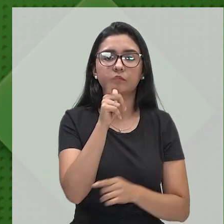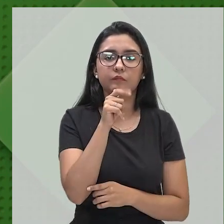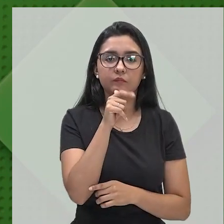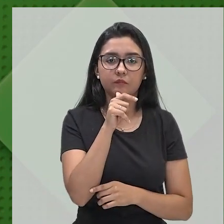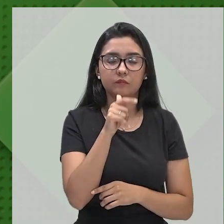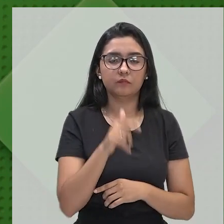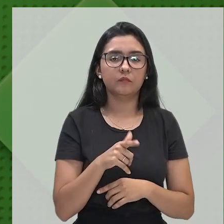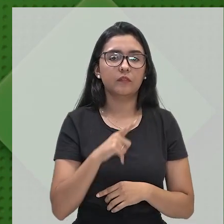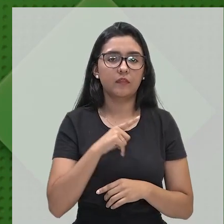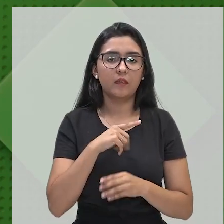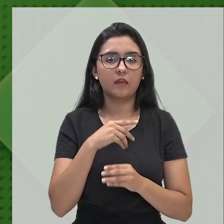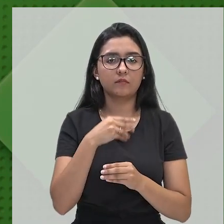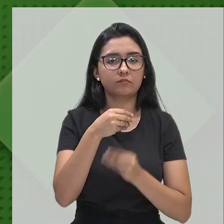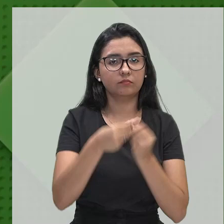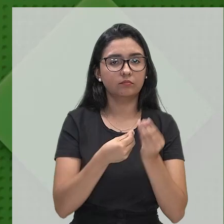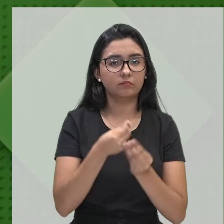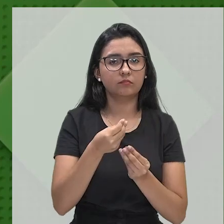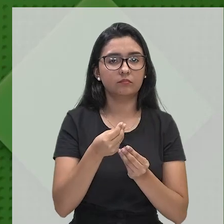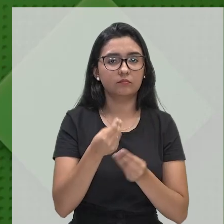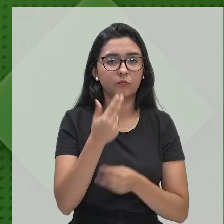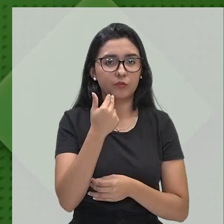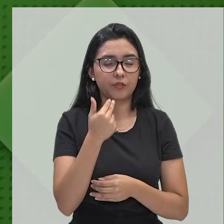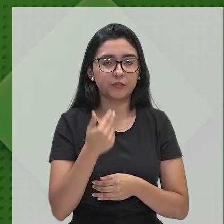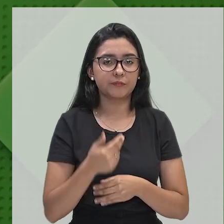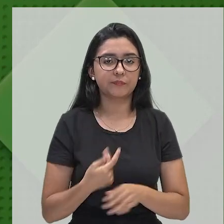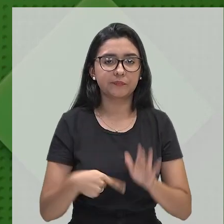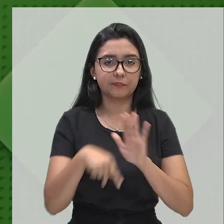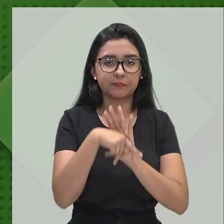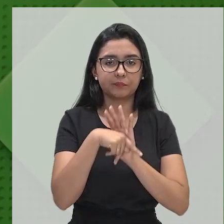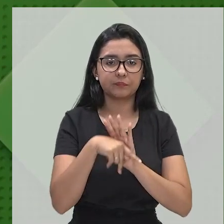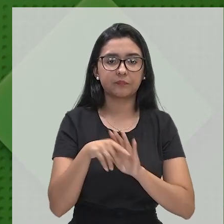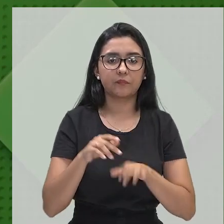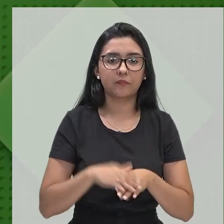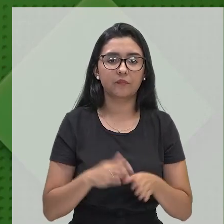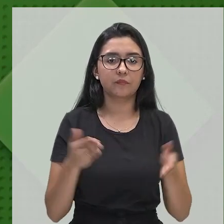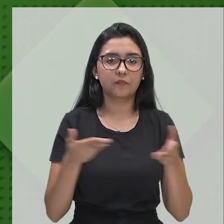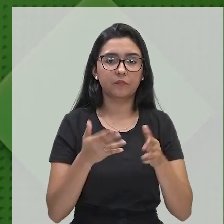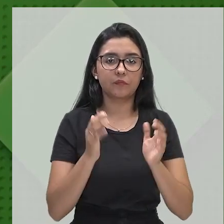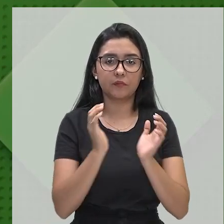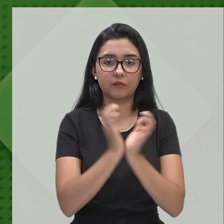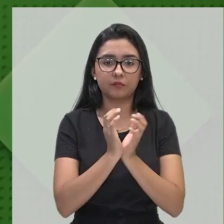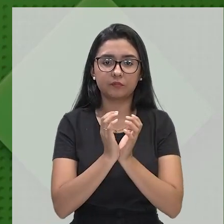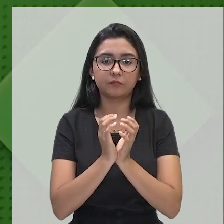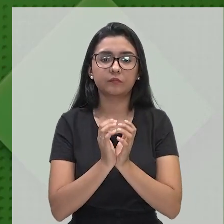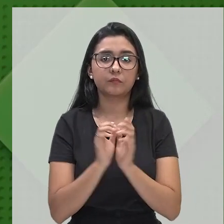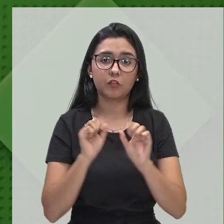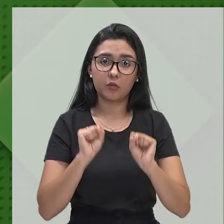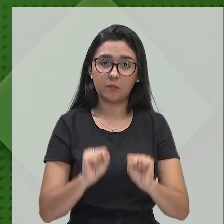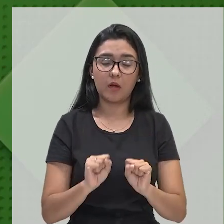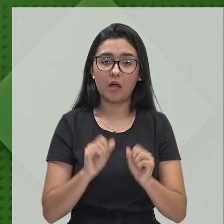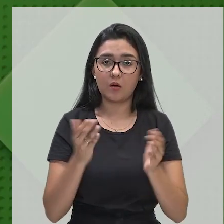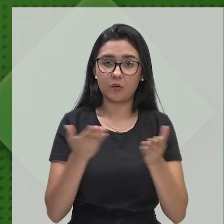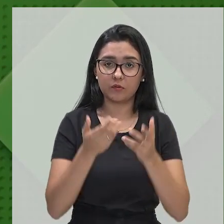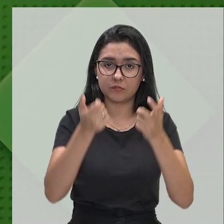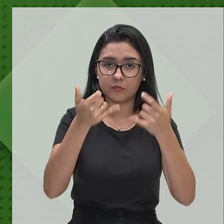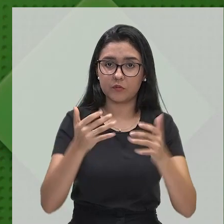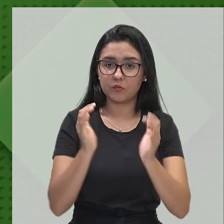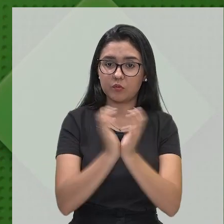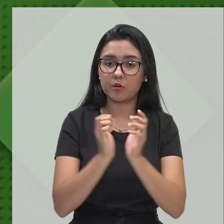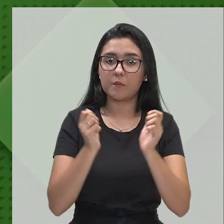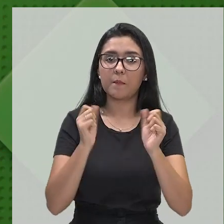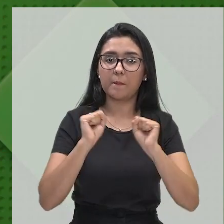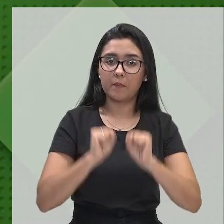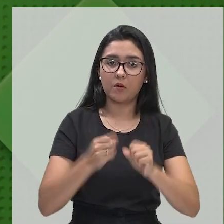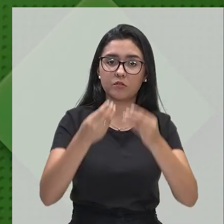Vai oferecer para ele algumas substâncias. Então, um animal inofensivo. Mas a gente vai falar de grupos agora que podem causar doenças no